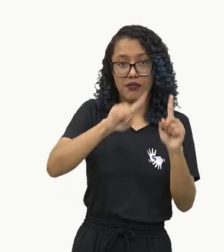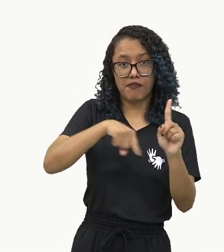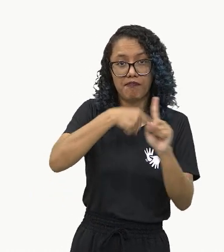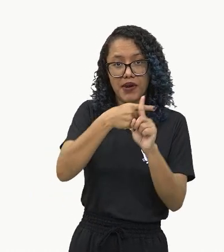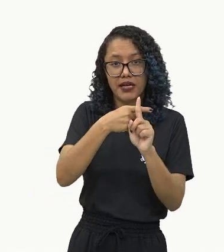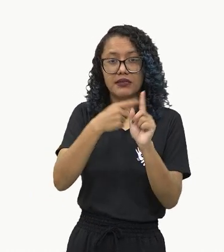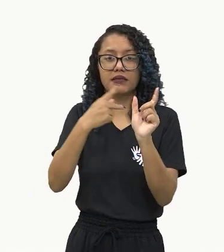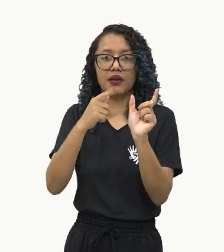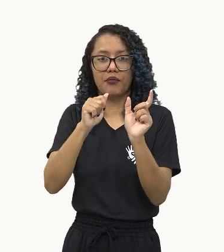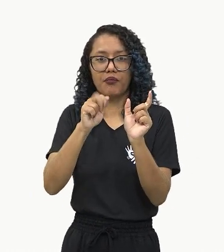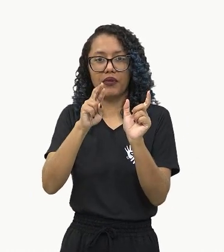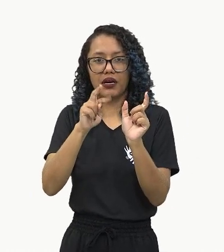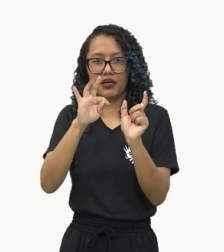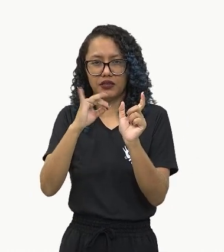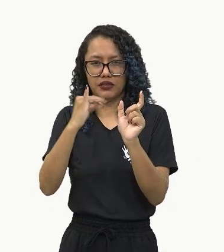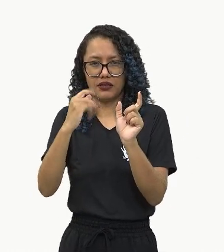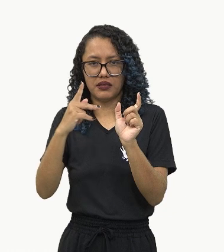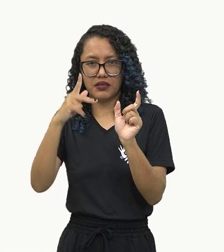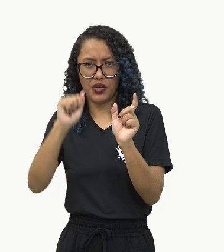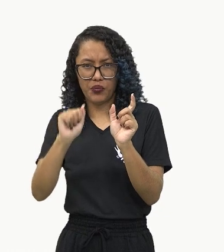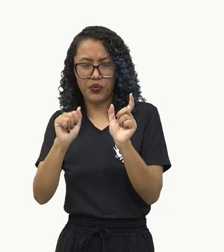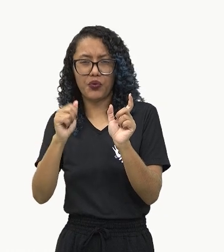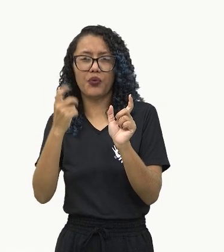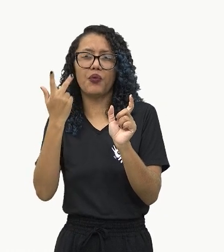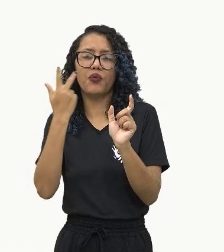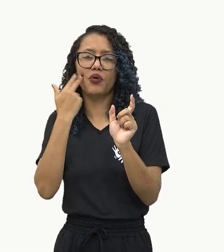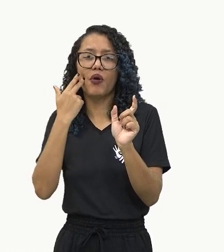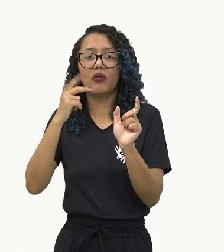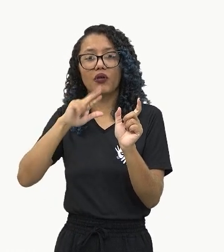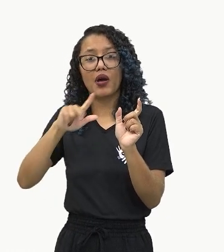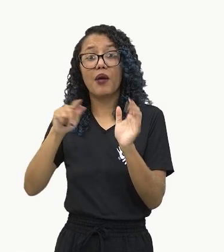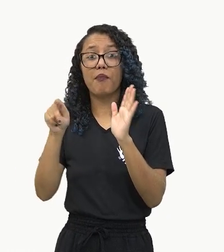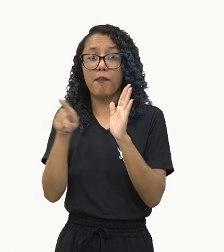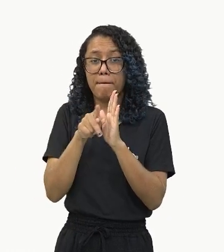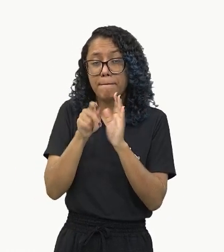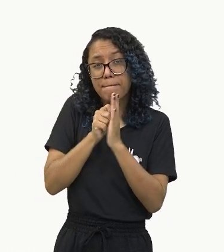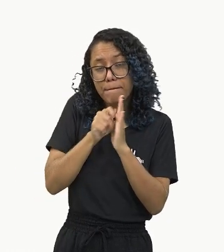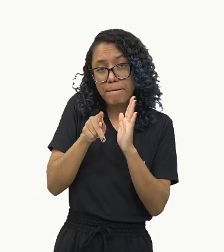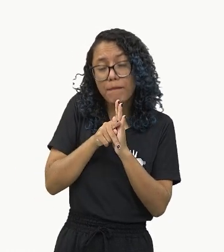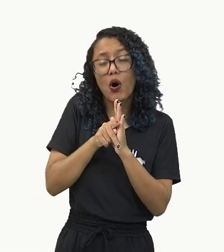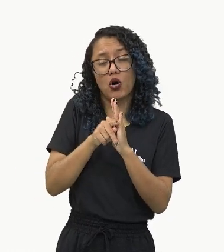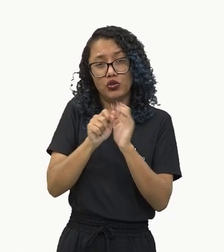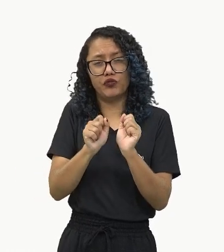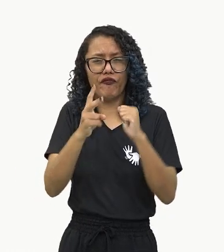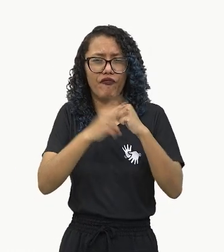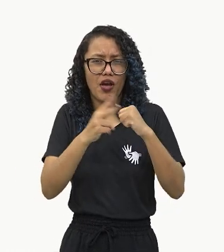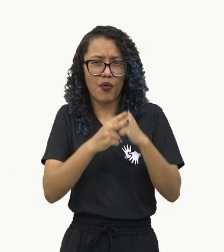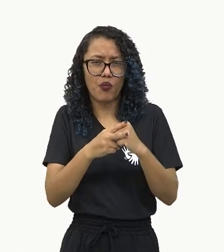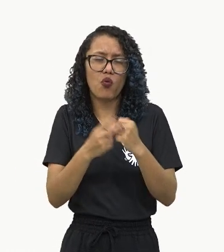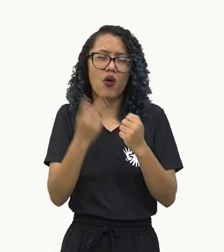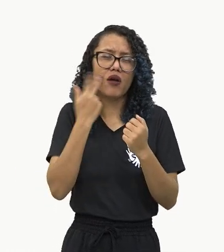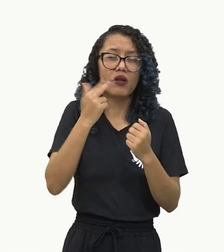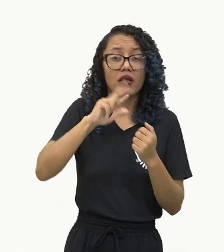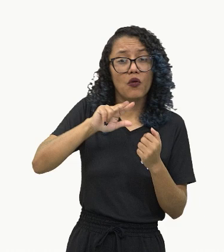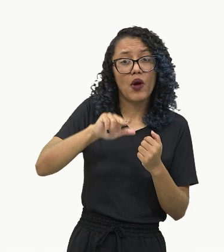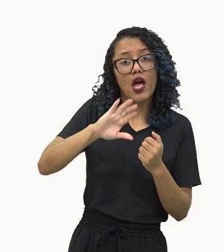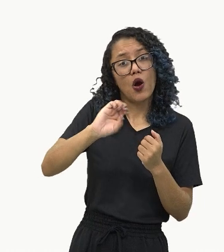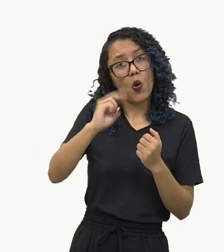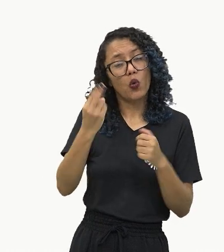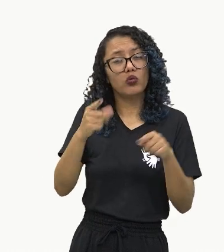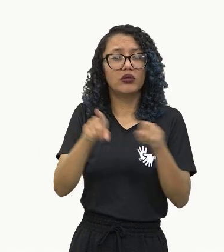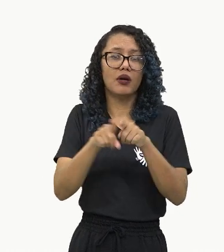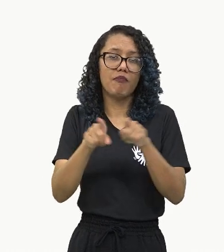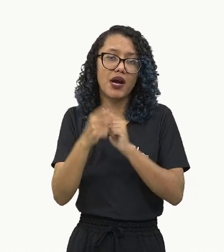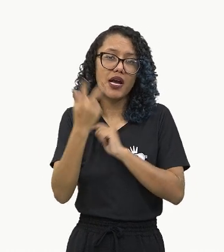irregular, de verbos que sejam irregulares ou regulares também. Então, nós temos o que aqui,